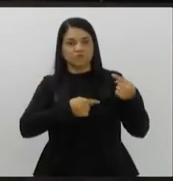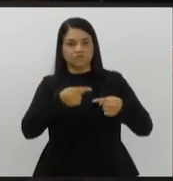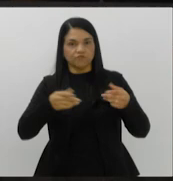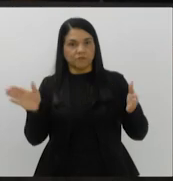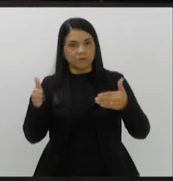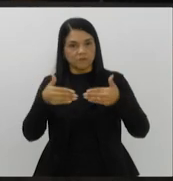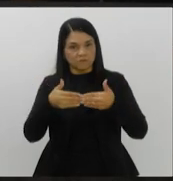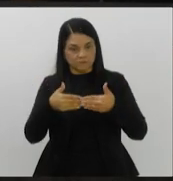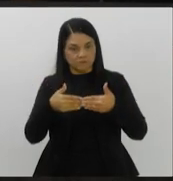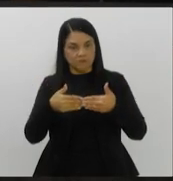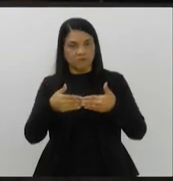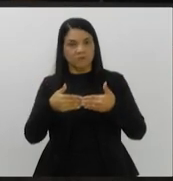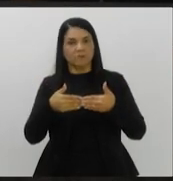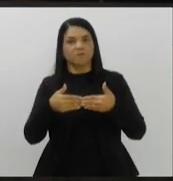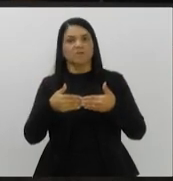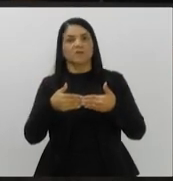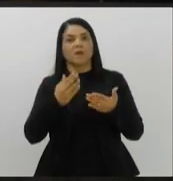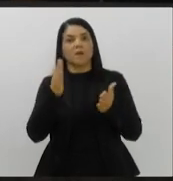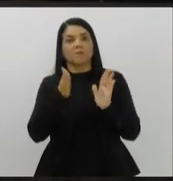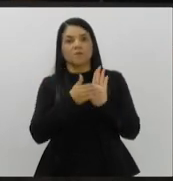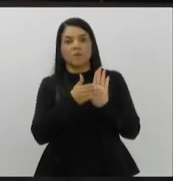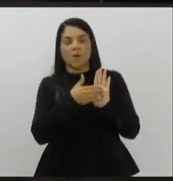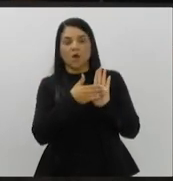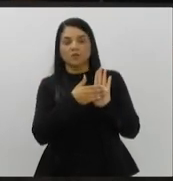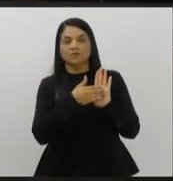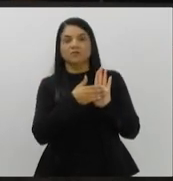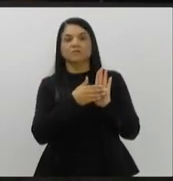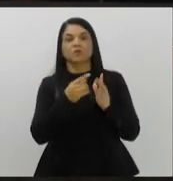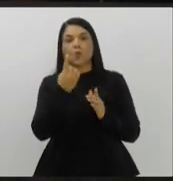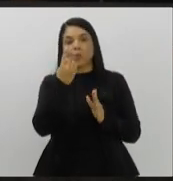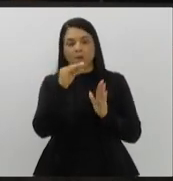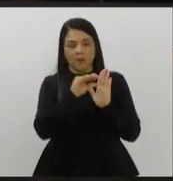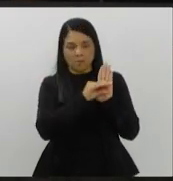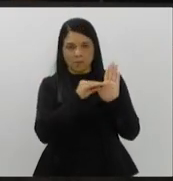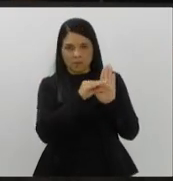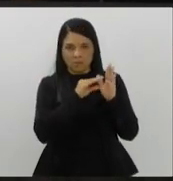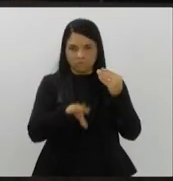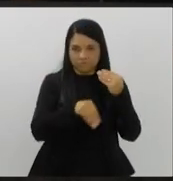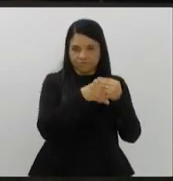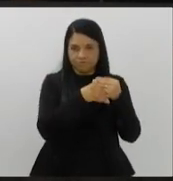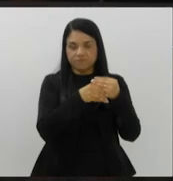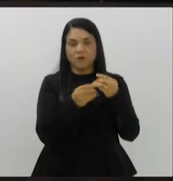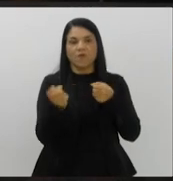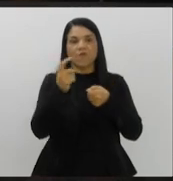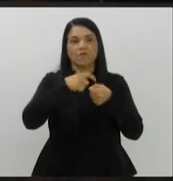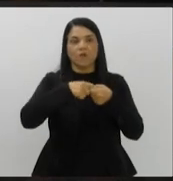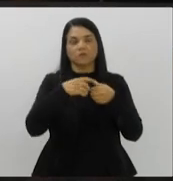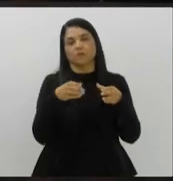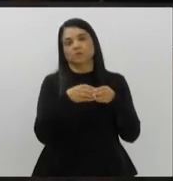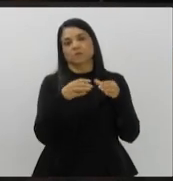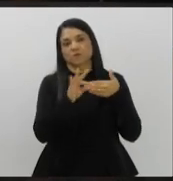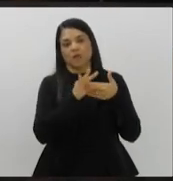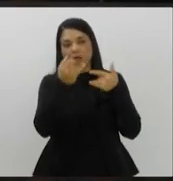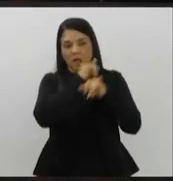encerrada a discussão, a presente proposta recebeu uma emenda e retorna às comissões técnicas.